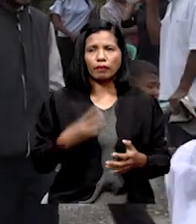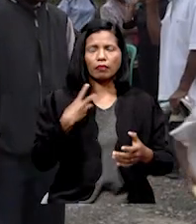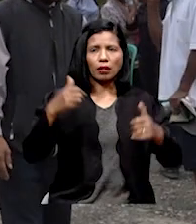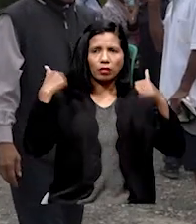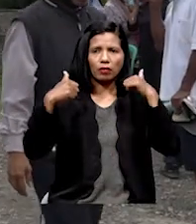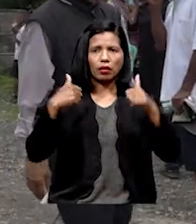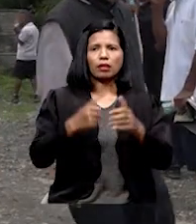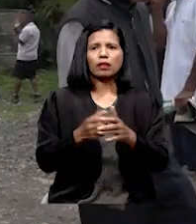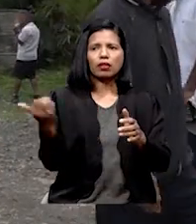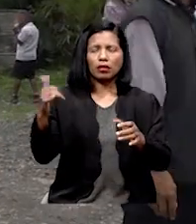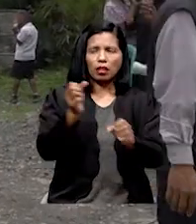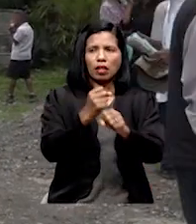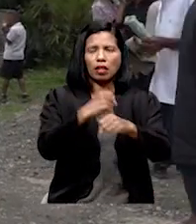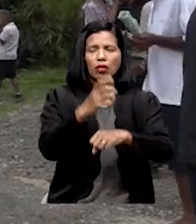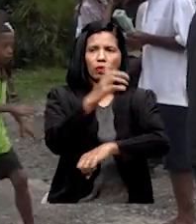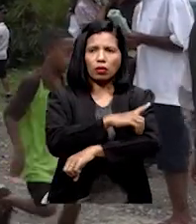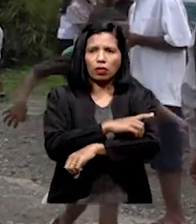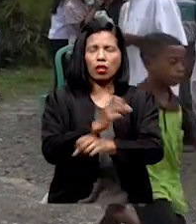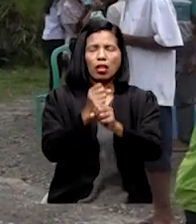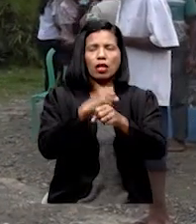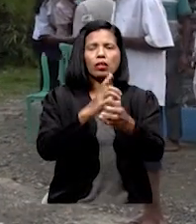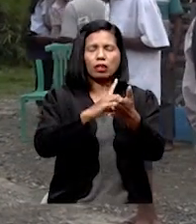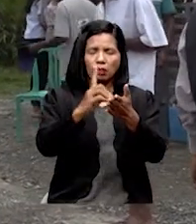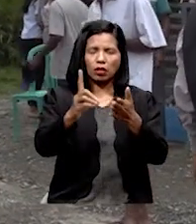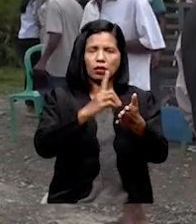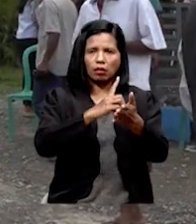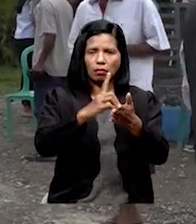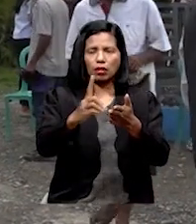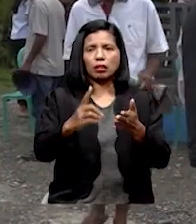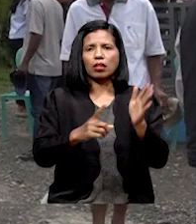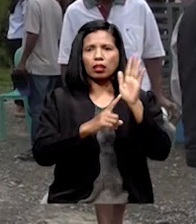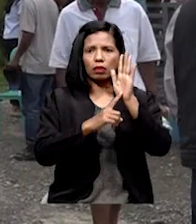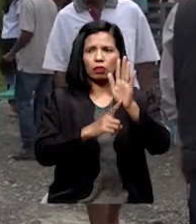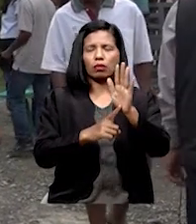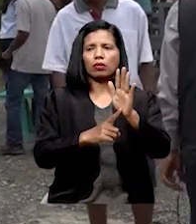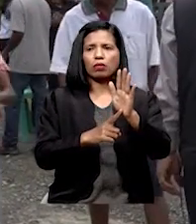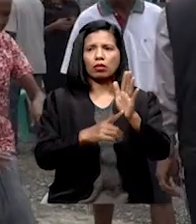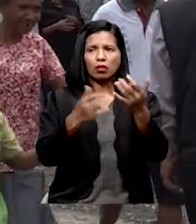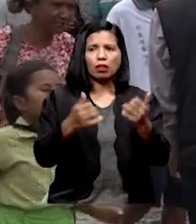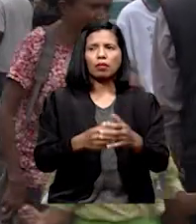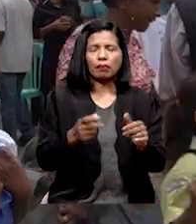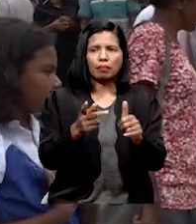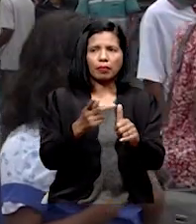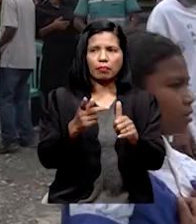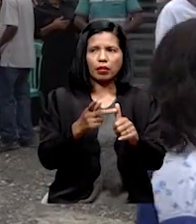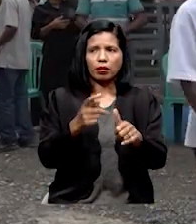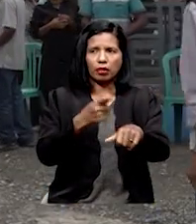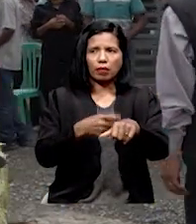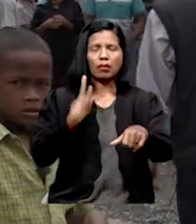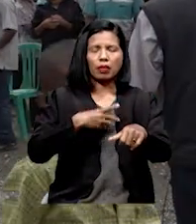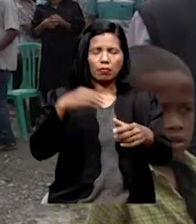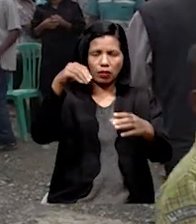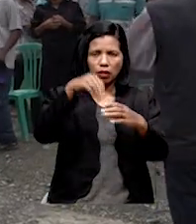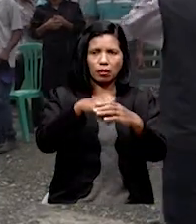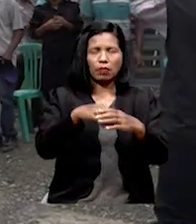FIAR halo loran, halo semana-semana cada furan conforme pedidos que beketama. E primeira vez a minha luta amanhã, a minha halo